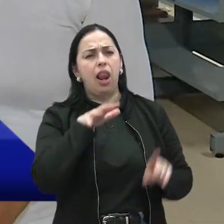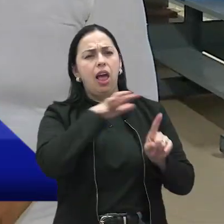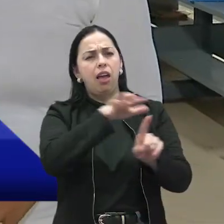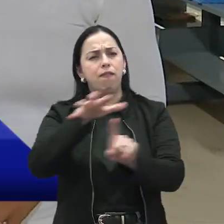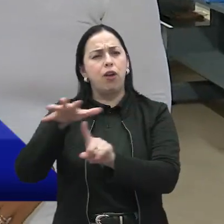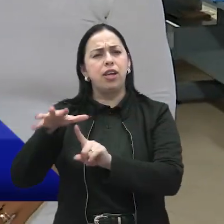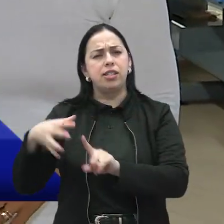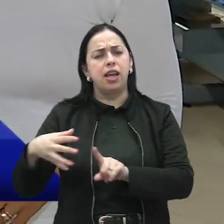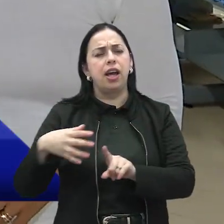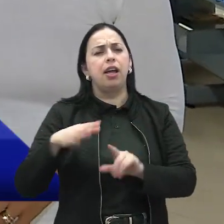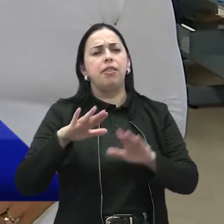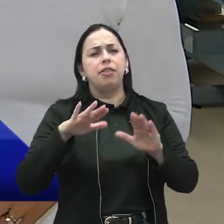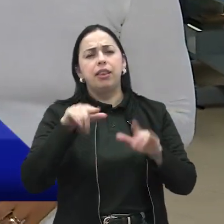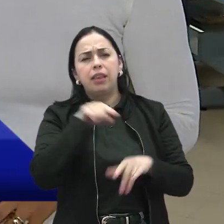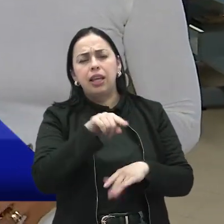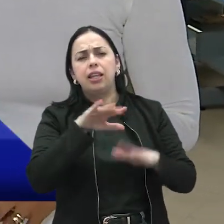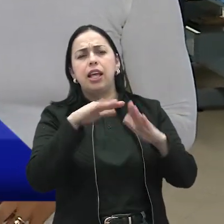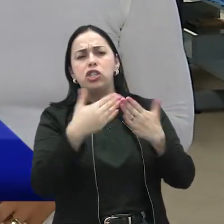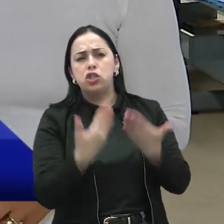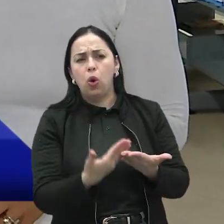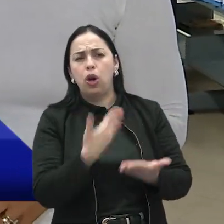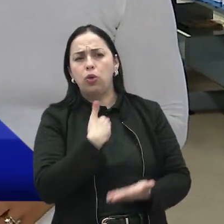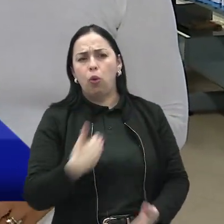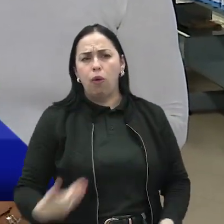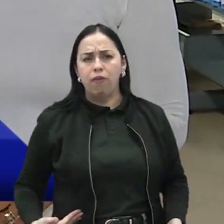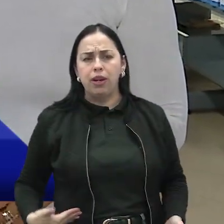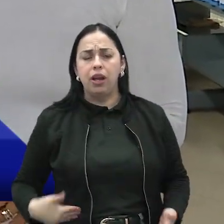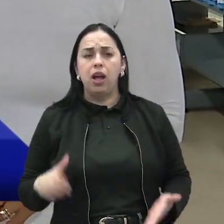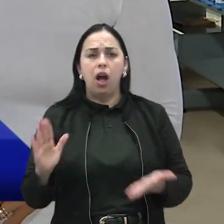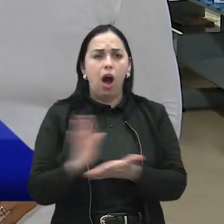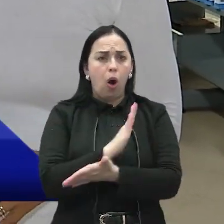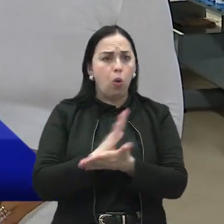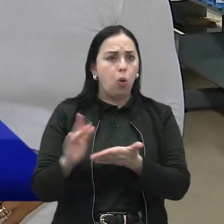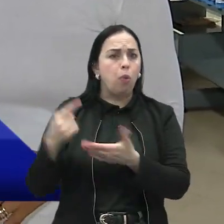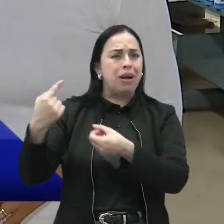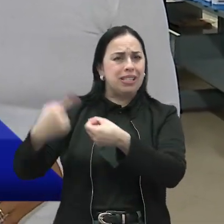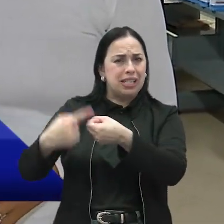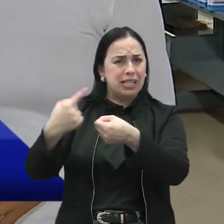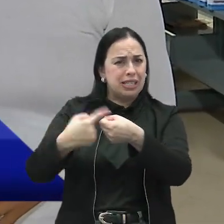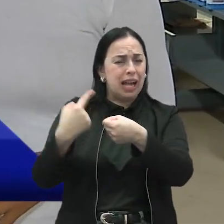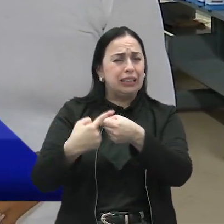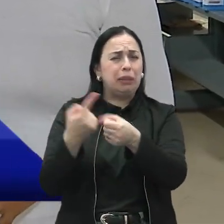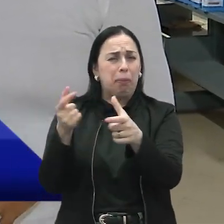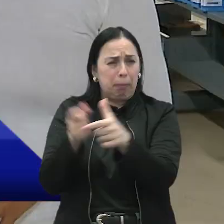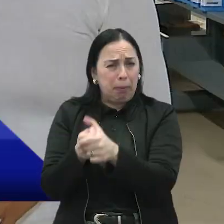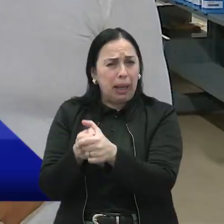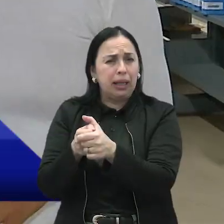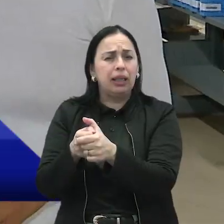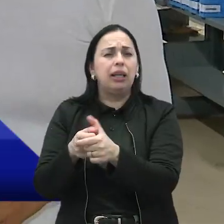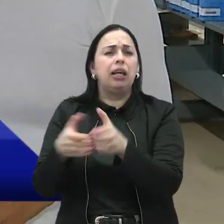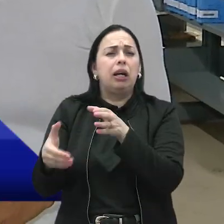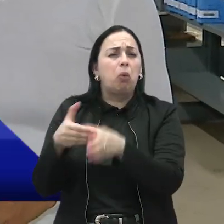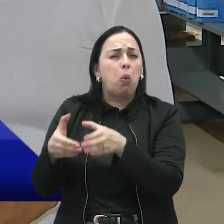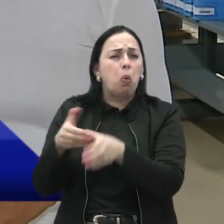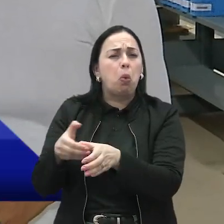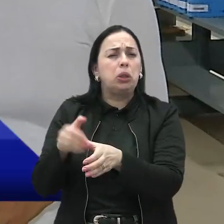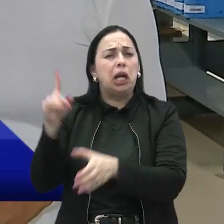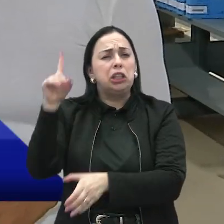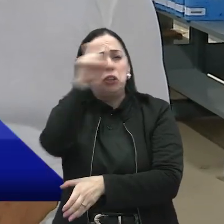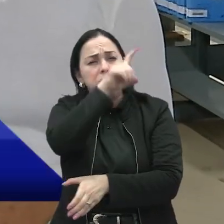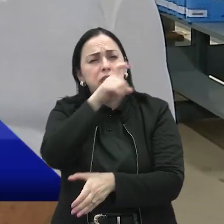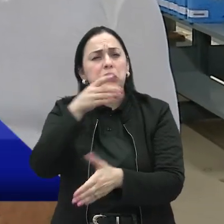das redes públicas, né? Até porque, como você tinha dito, muitos municípios têm essa dificuldade para poder fazer concursos. Como é que